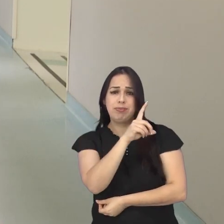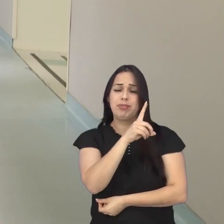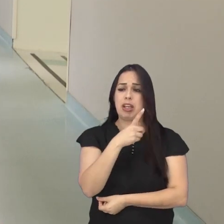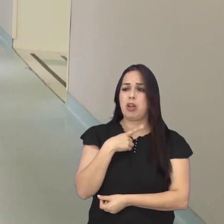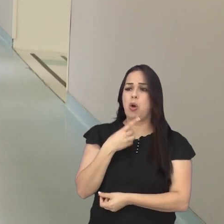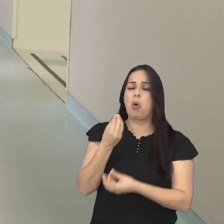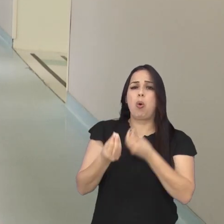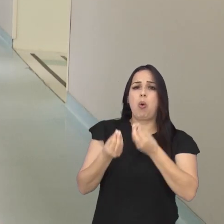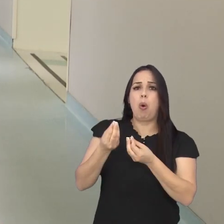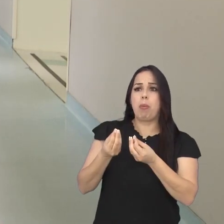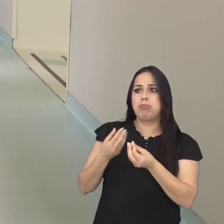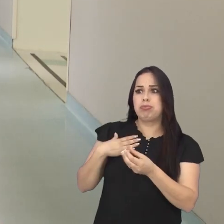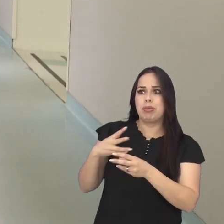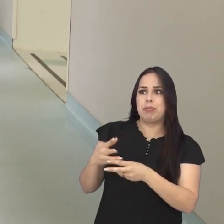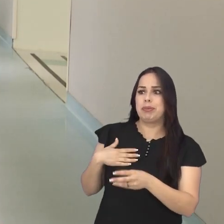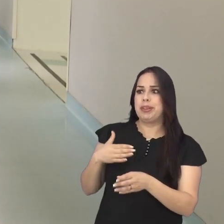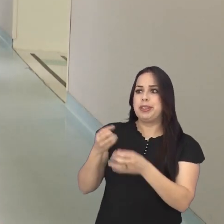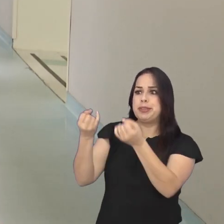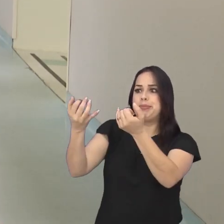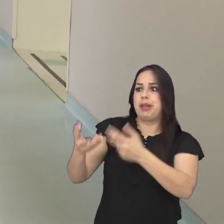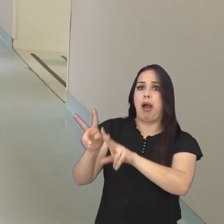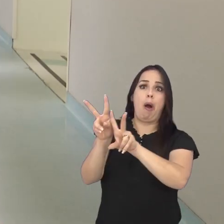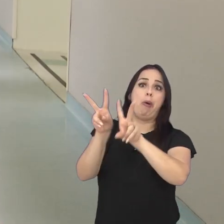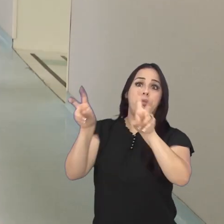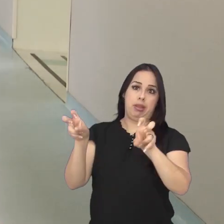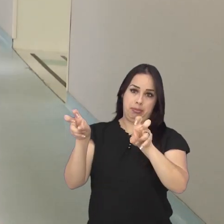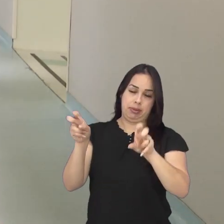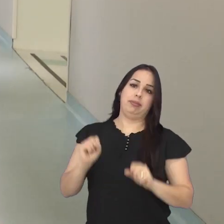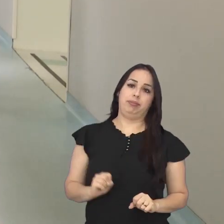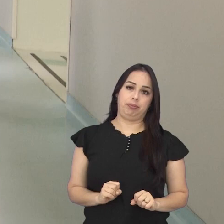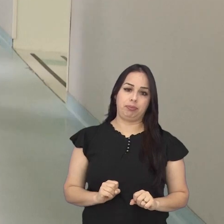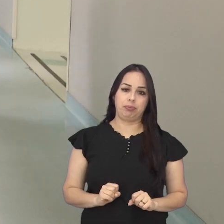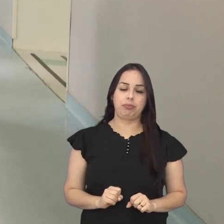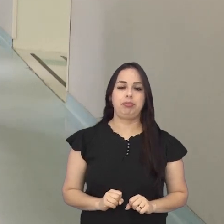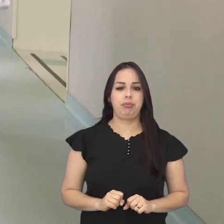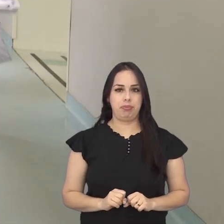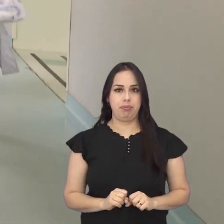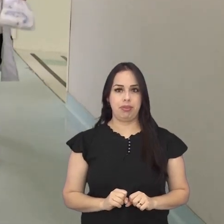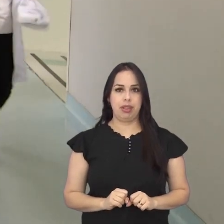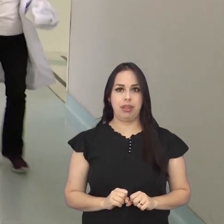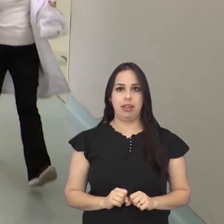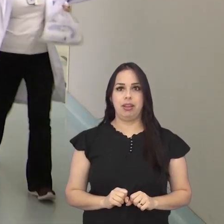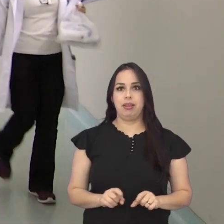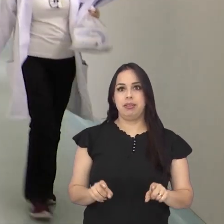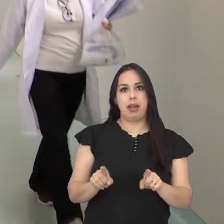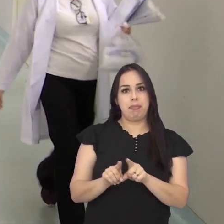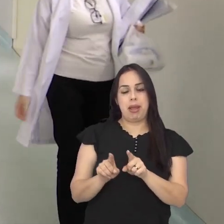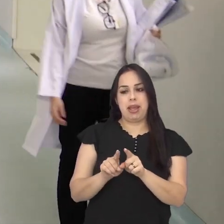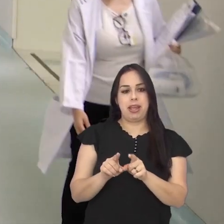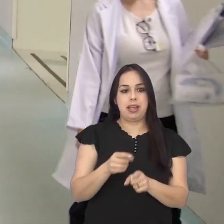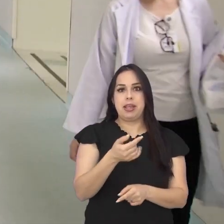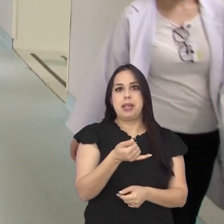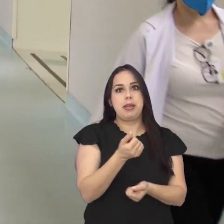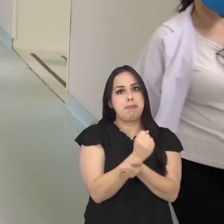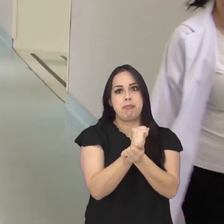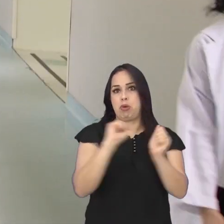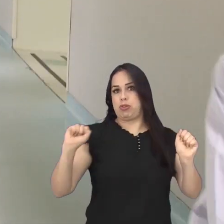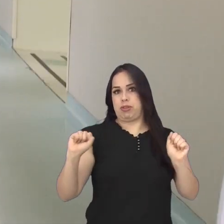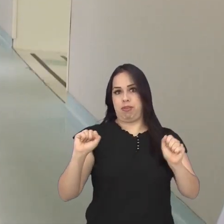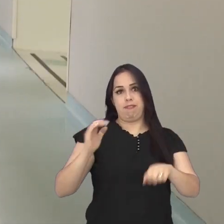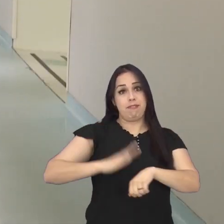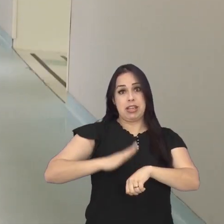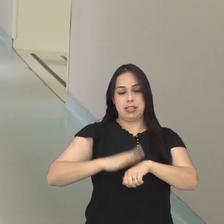complicado da gente abordar esse tipo de tema com os familiares também não era possível fazer